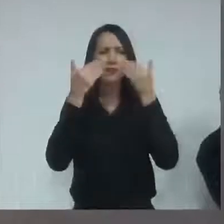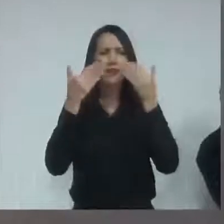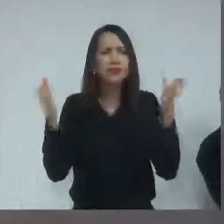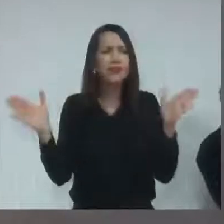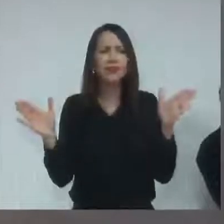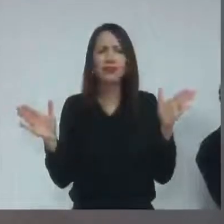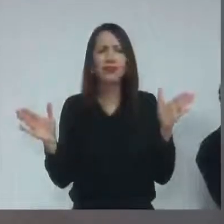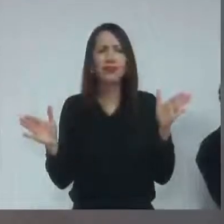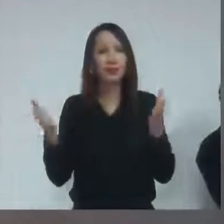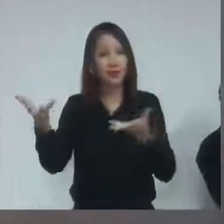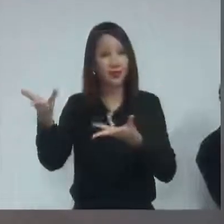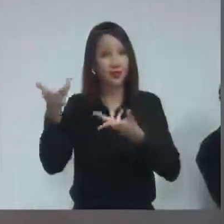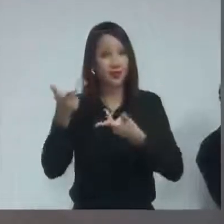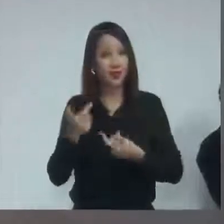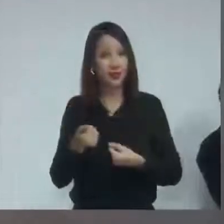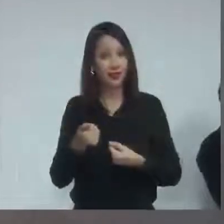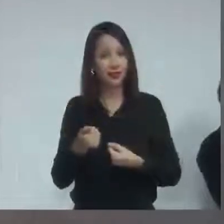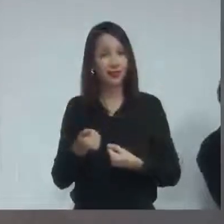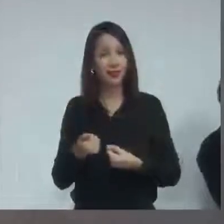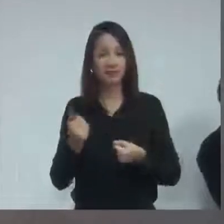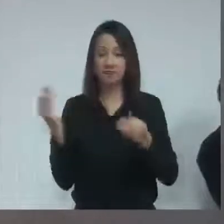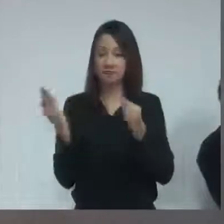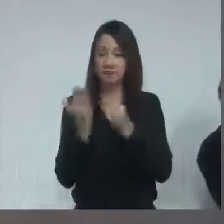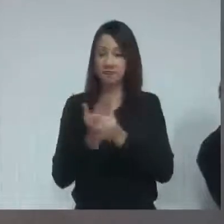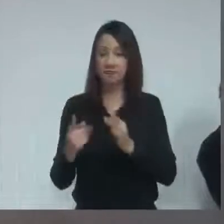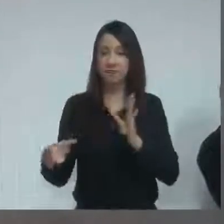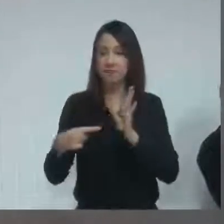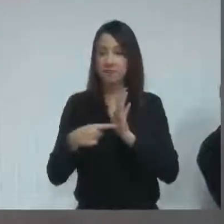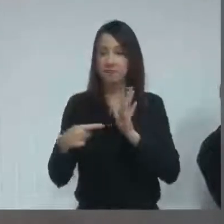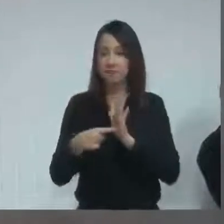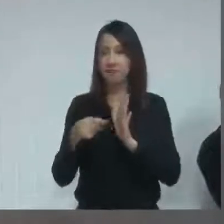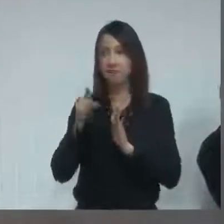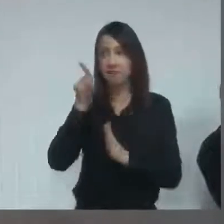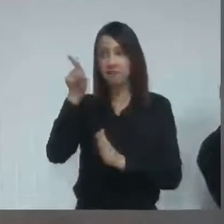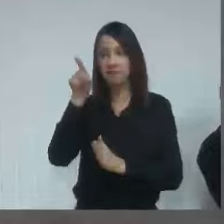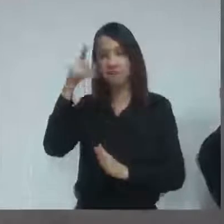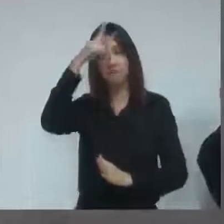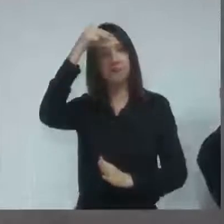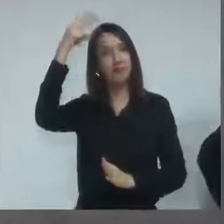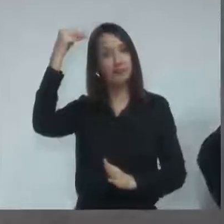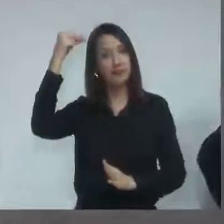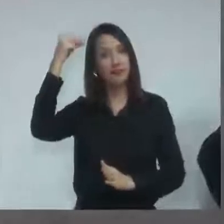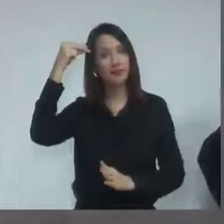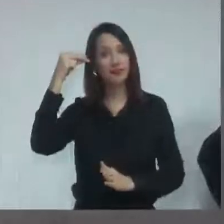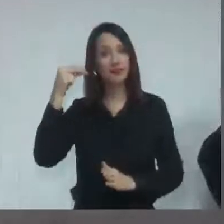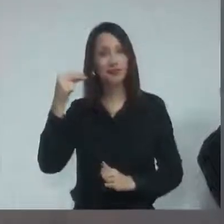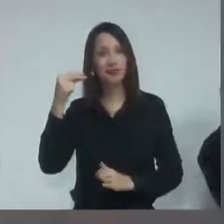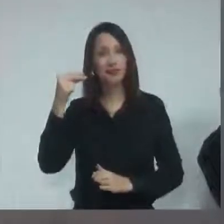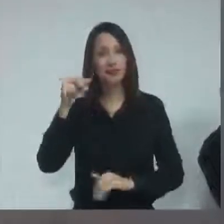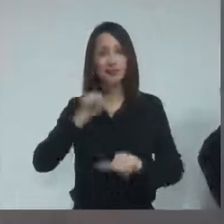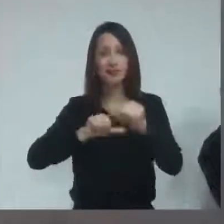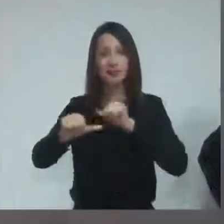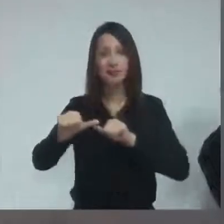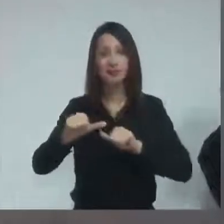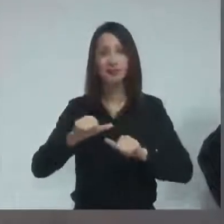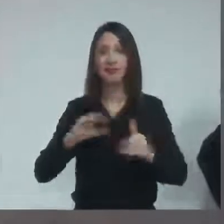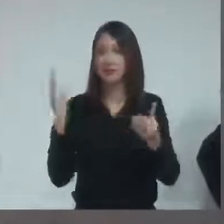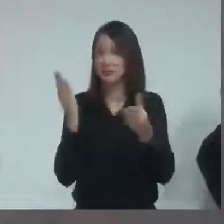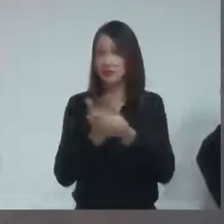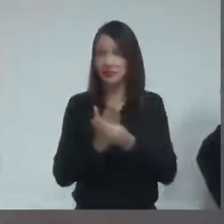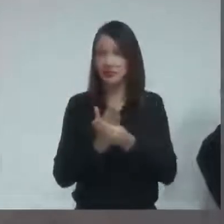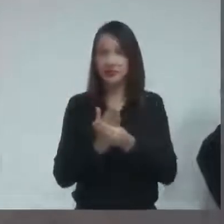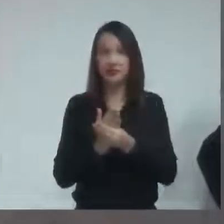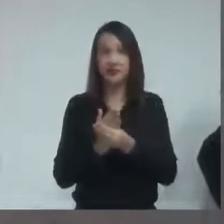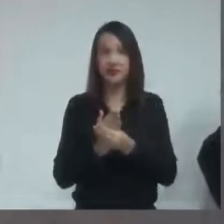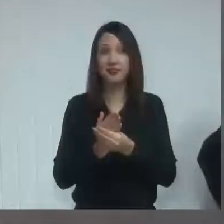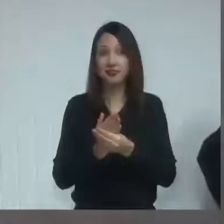abertamente. O que foi acolhido foi um processo de cassação do prefeito municipal. Quer trocar de palavra? É um processo de